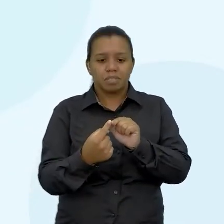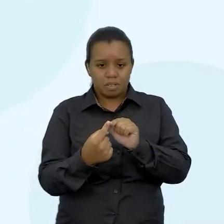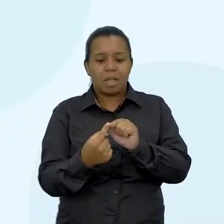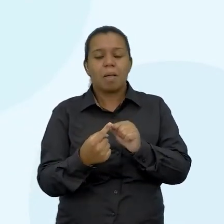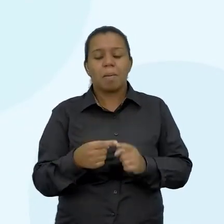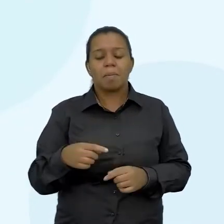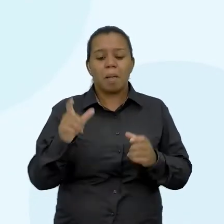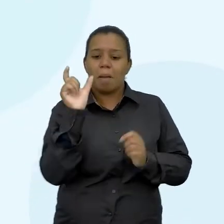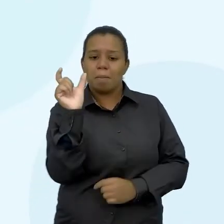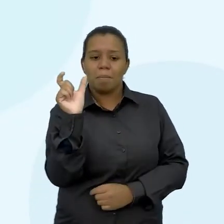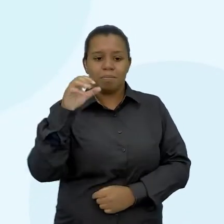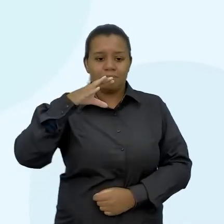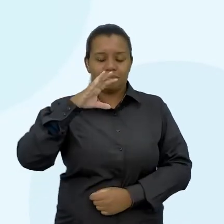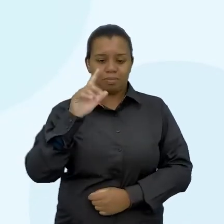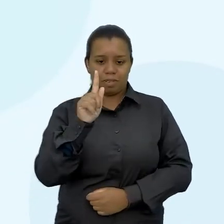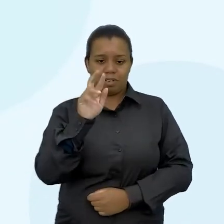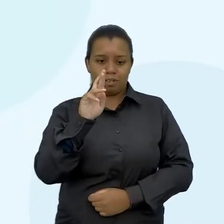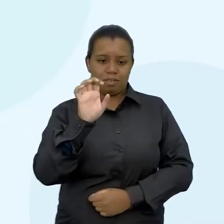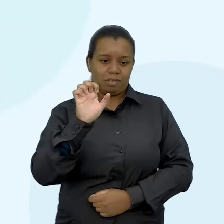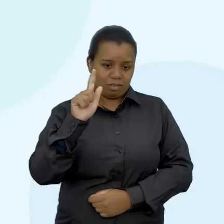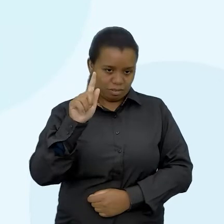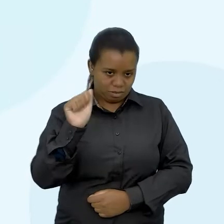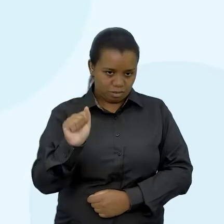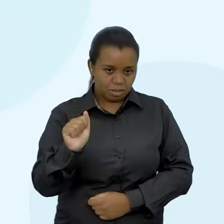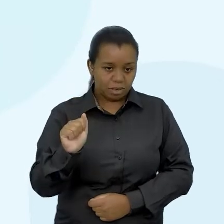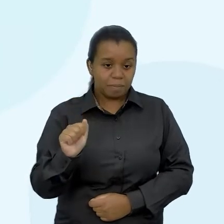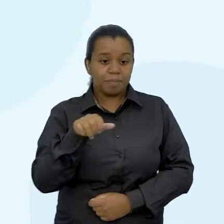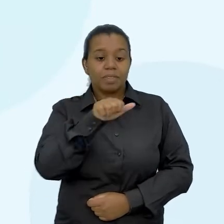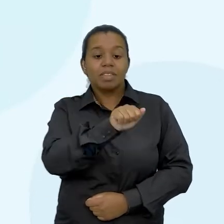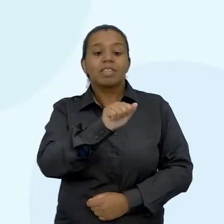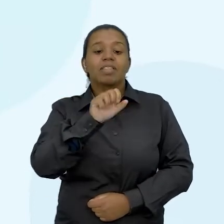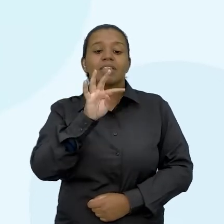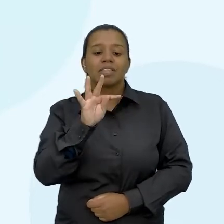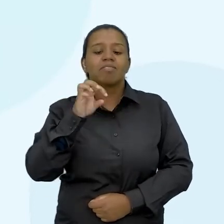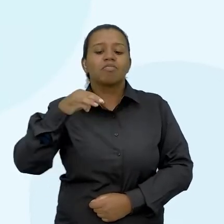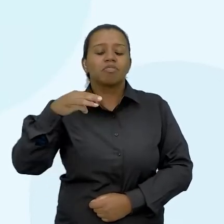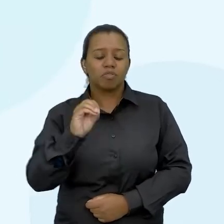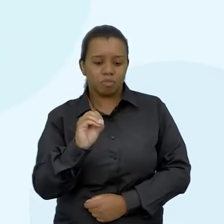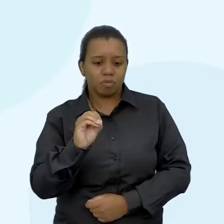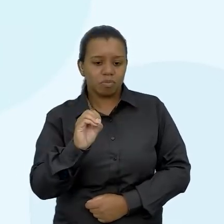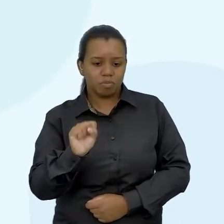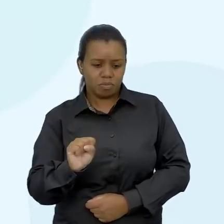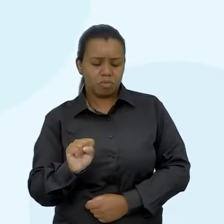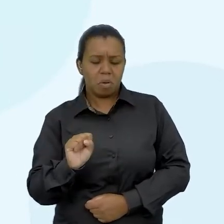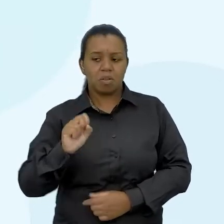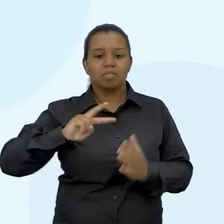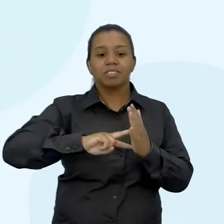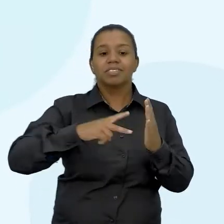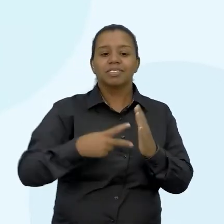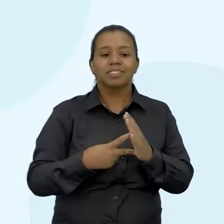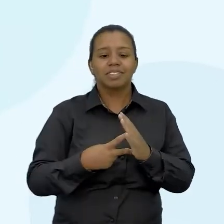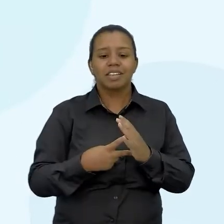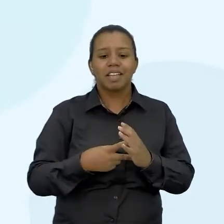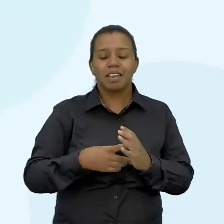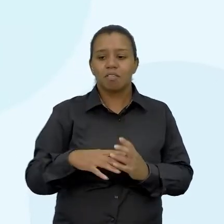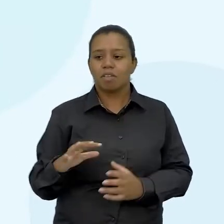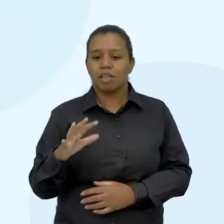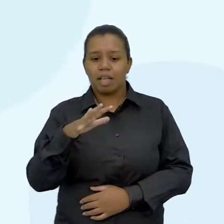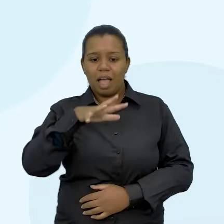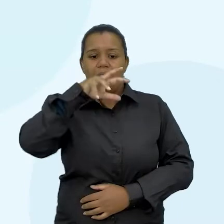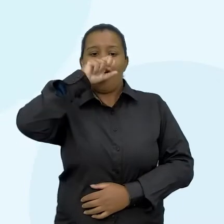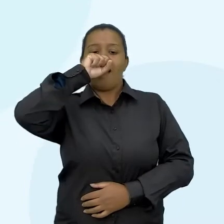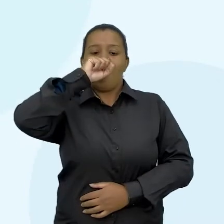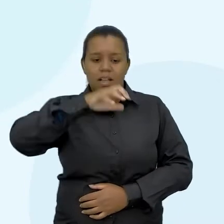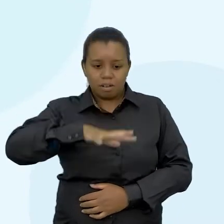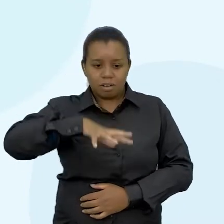gregas, né, a atmosfera, átomos, né, que quer dizer gases, ar, né, e a criosfera, né,